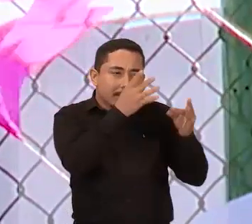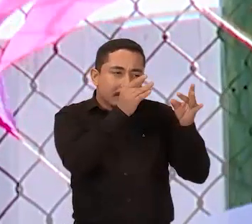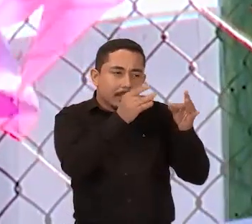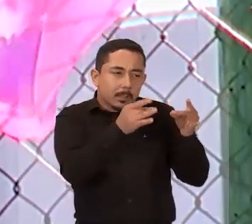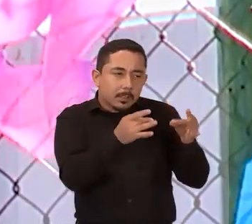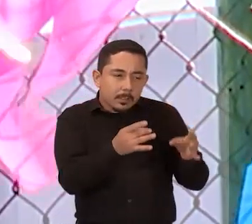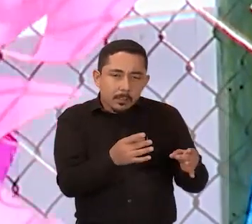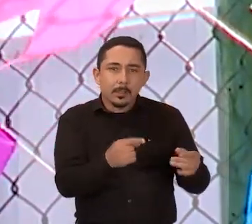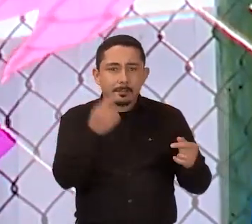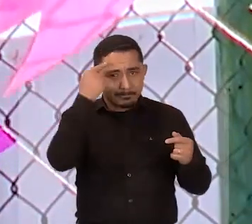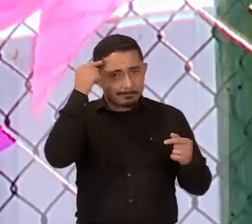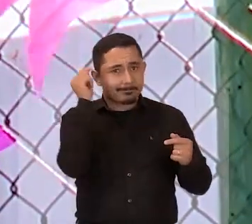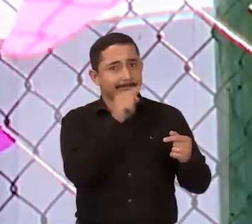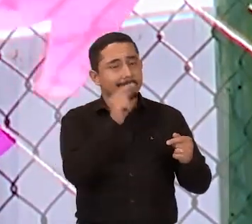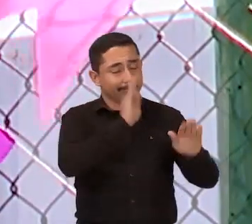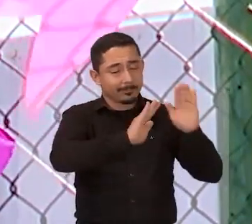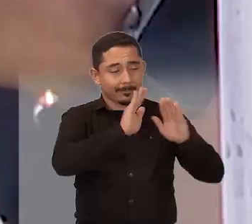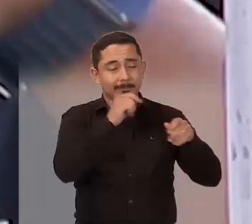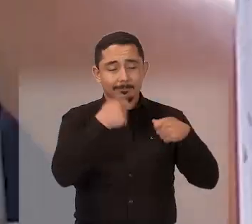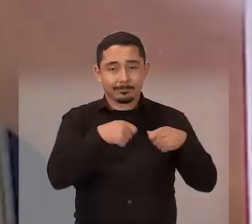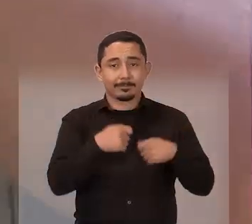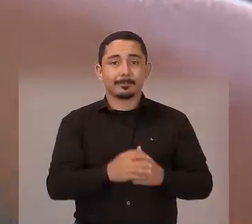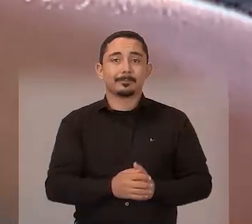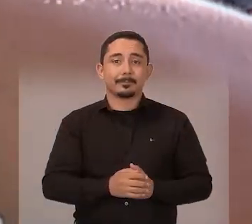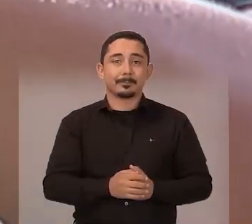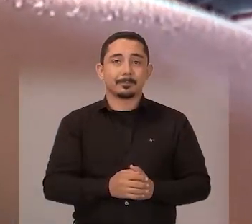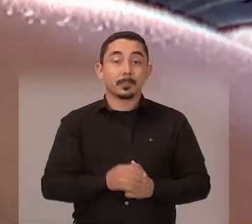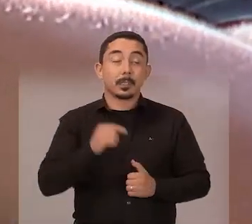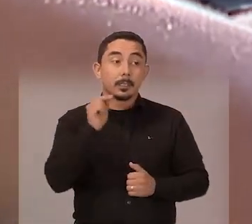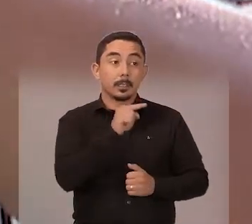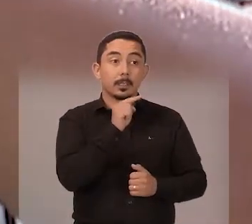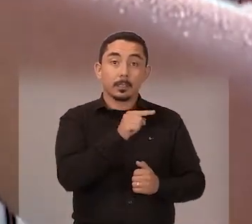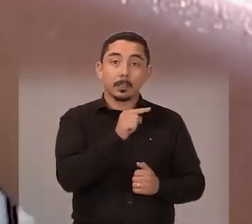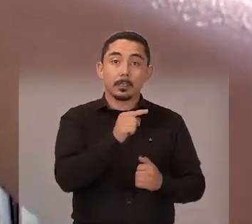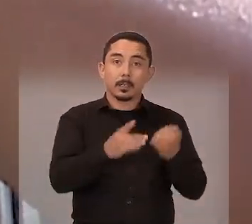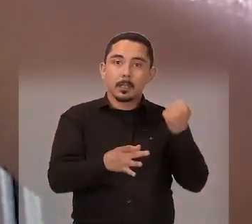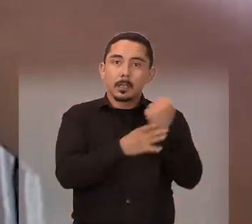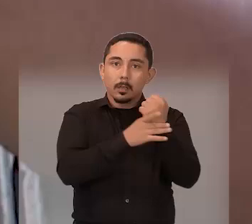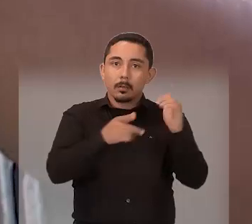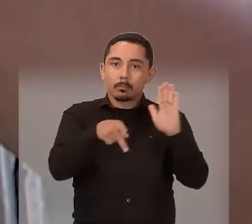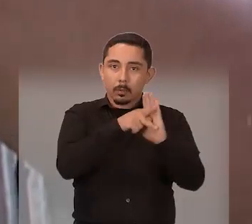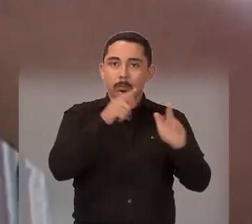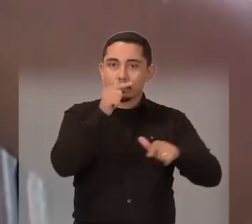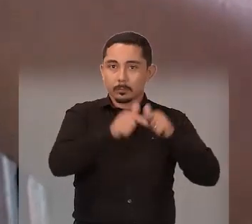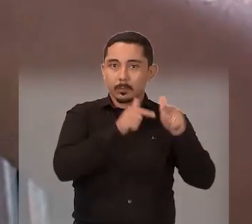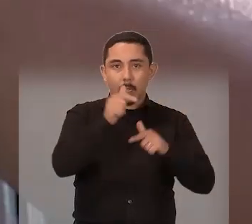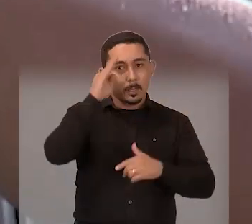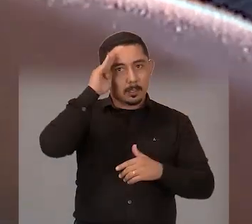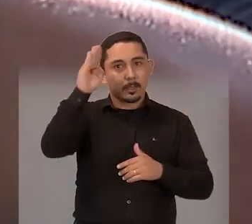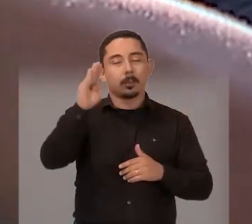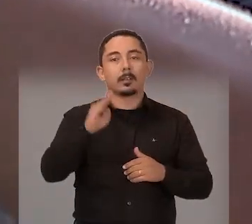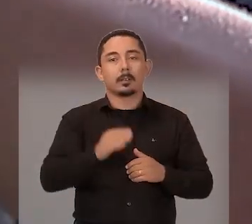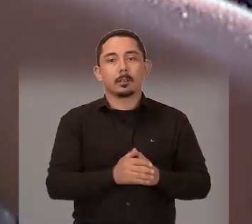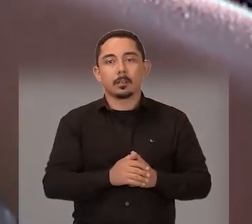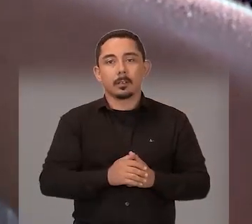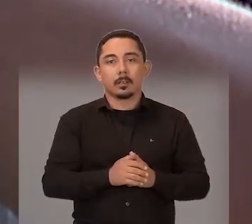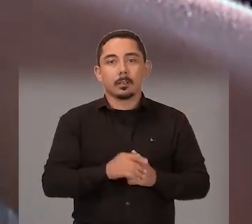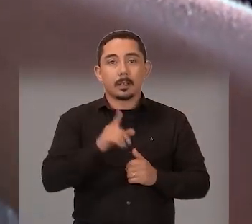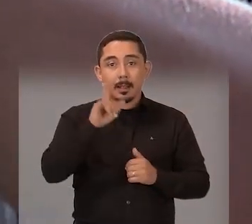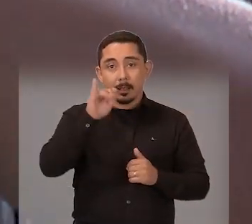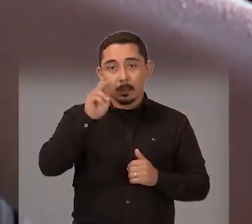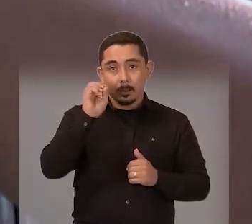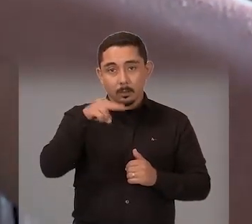Cada detalhe é pensado e montado com todo o cuidado. Aliás, nesse espetáculo, a segurança no trabalho é